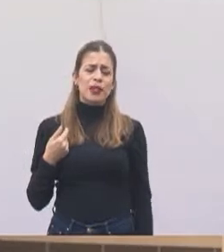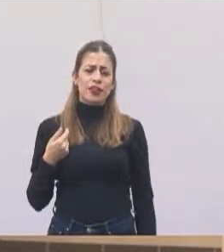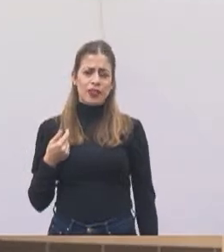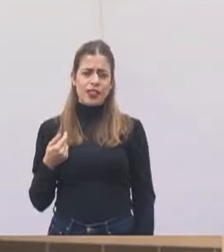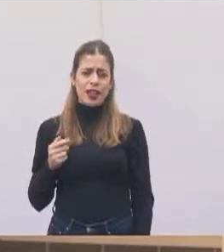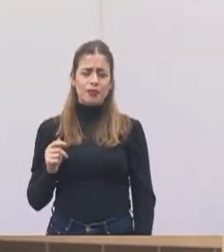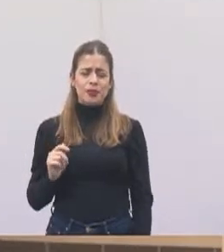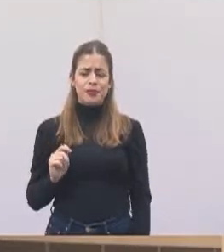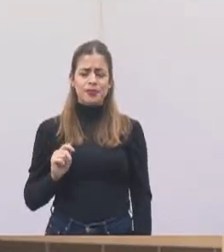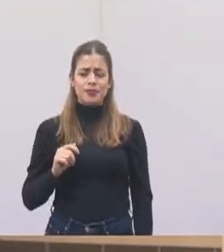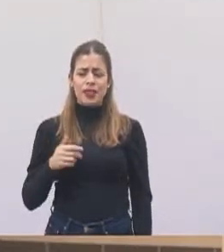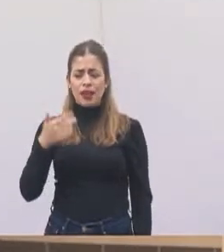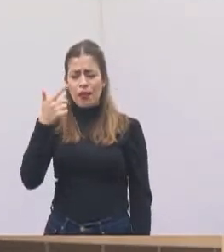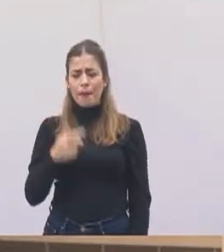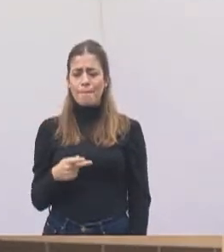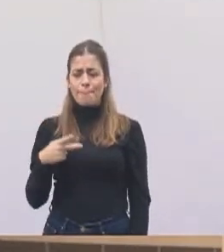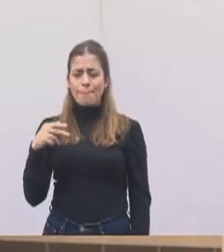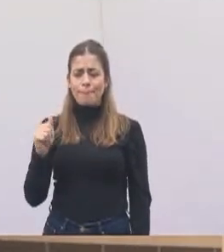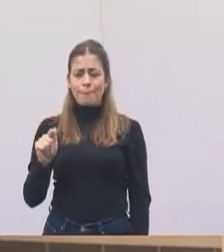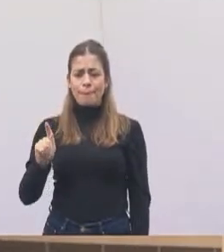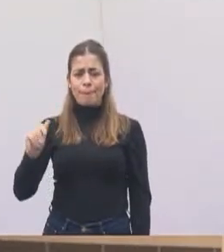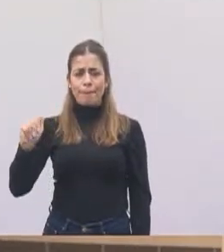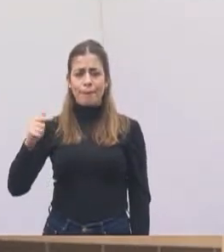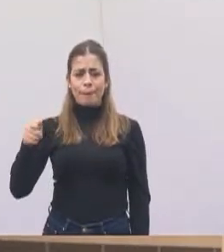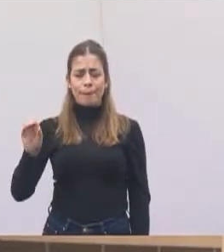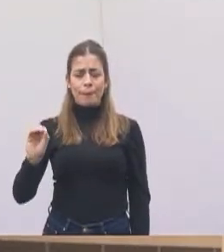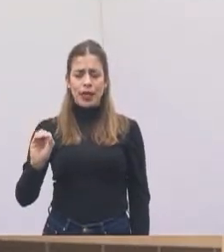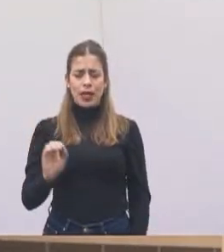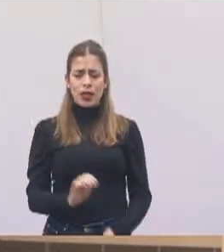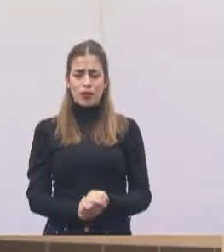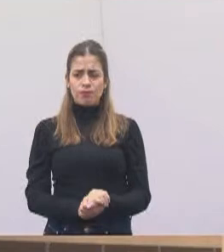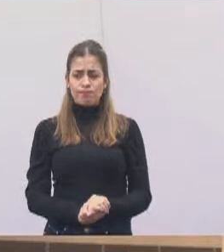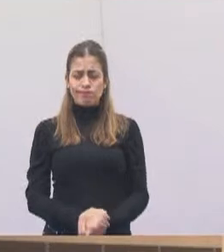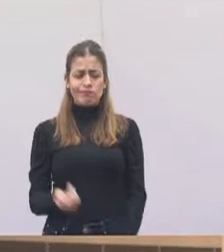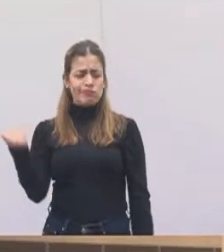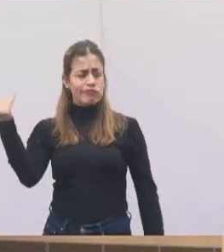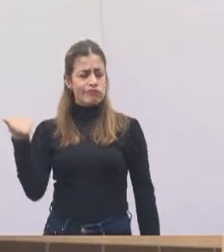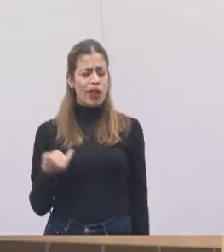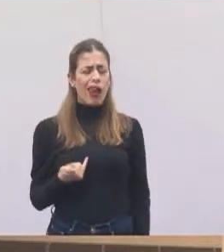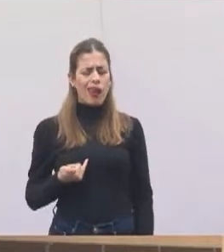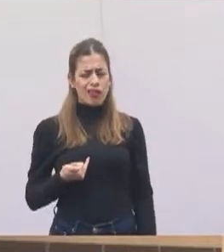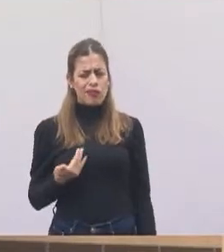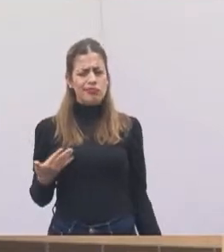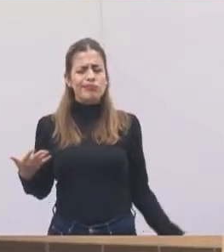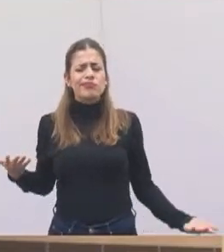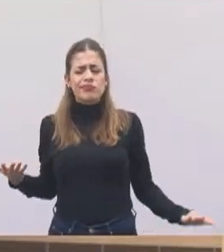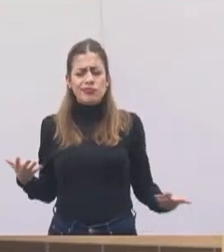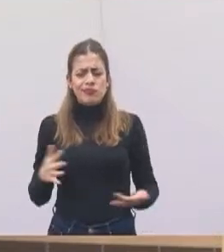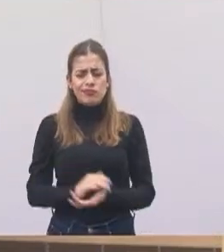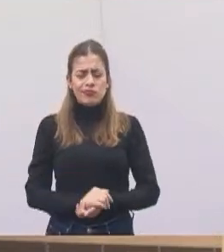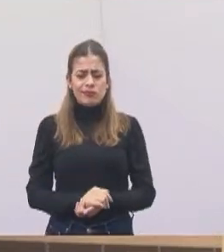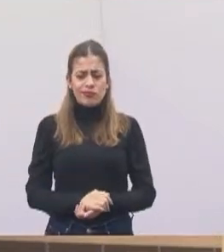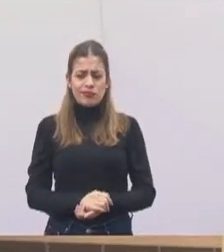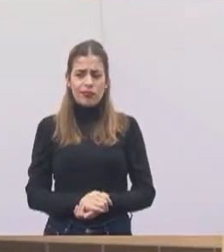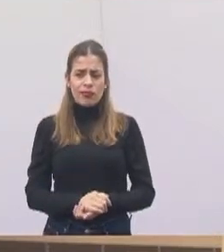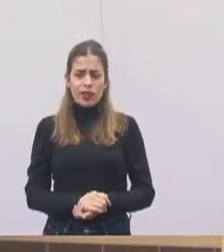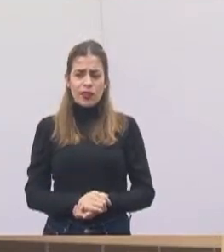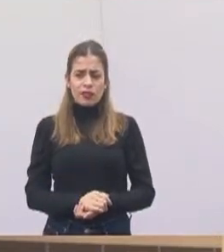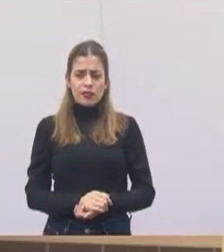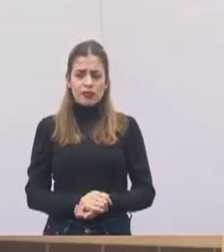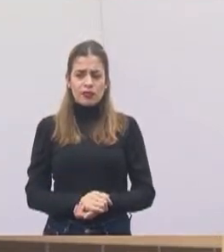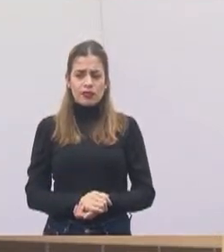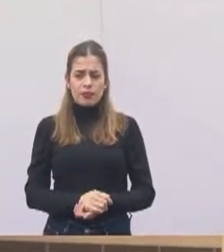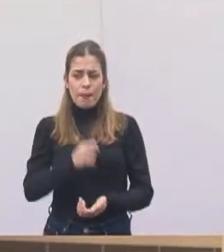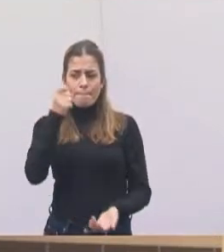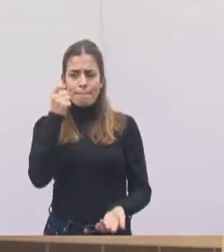é esse negócio de pagão, não sei de onde veio esse pagão. Mas você vê, falou que eu era pagão, Roninha. Eu paguei